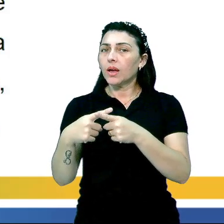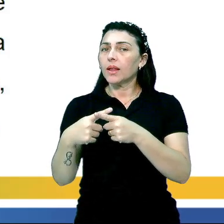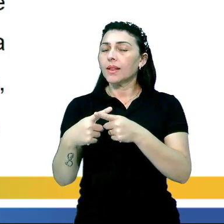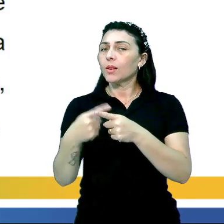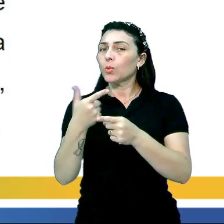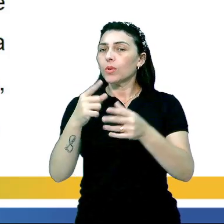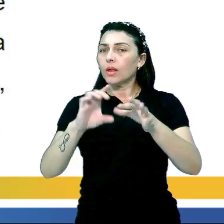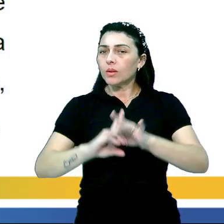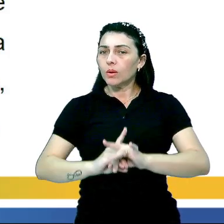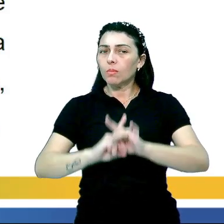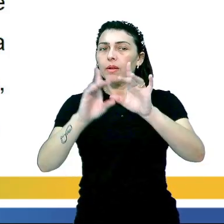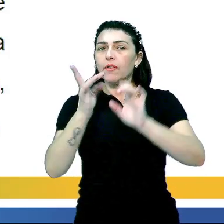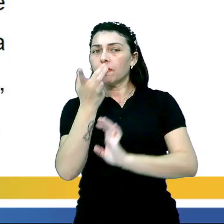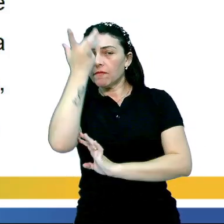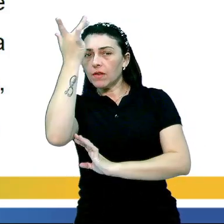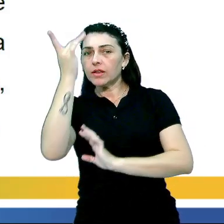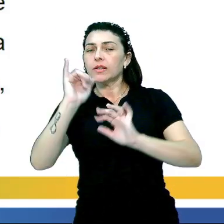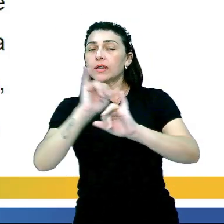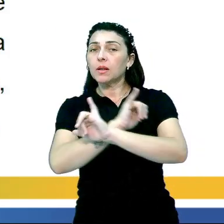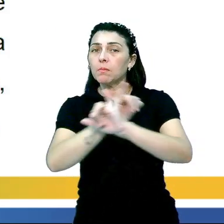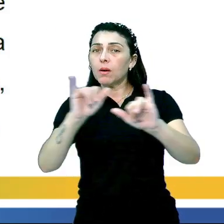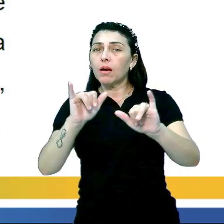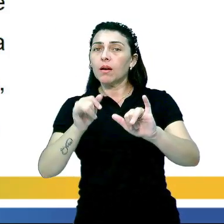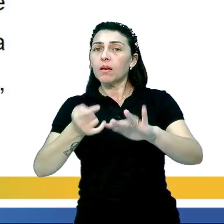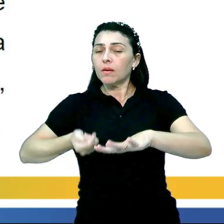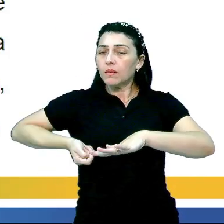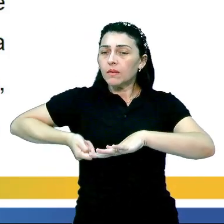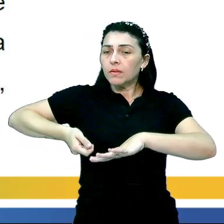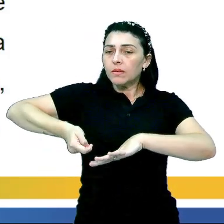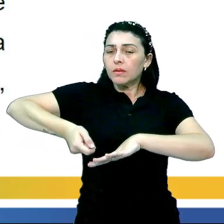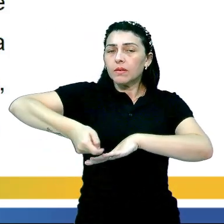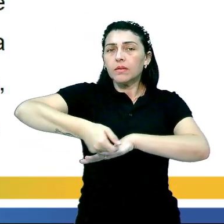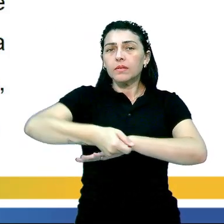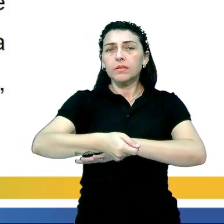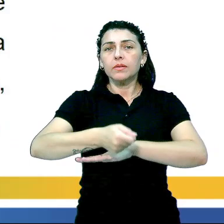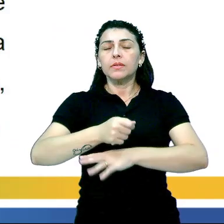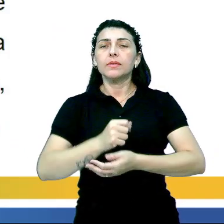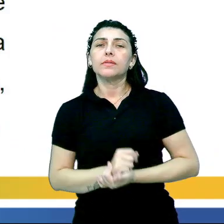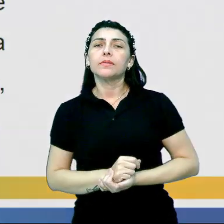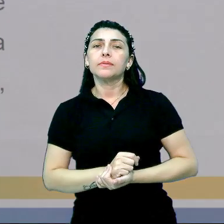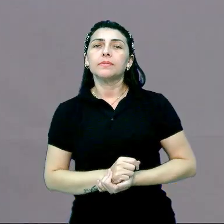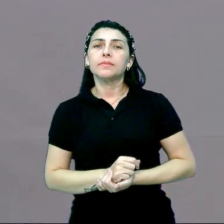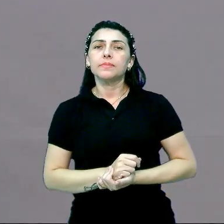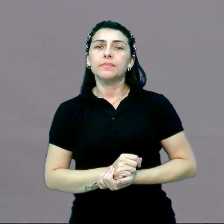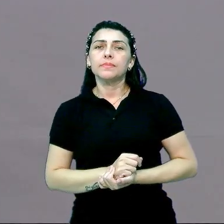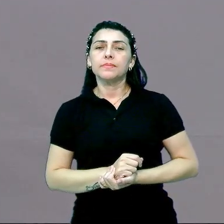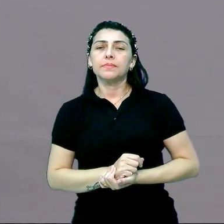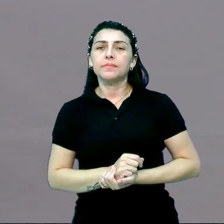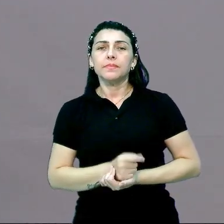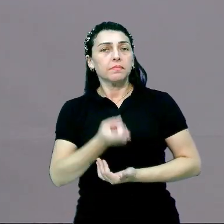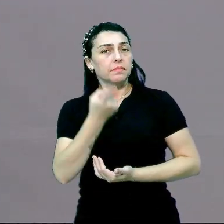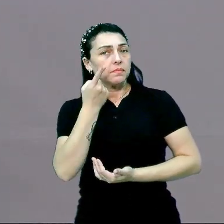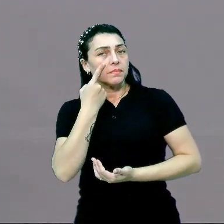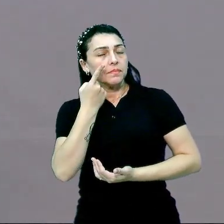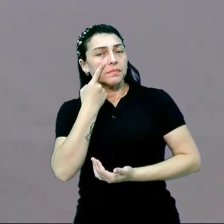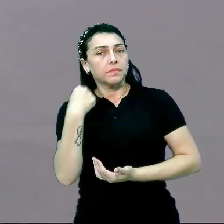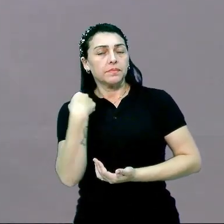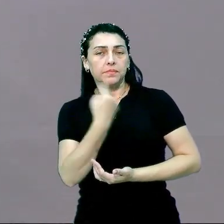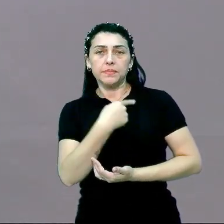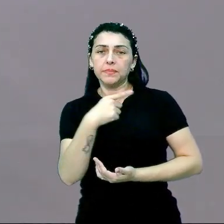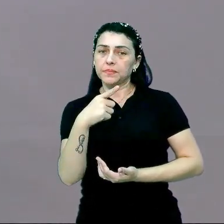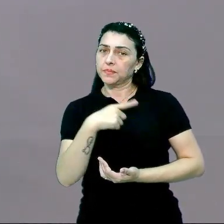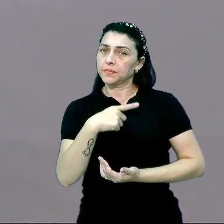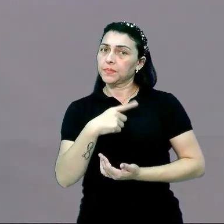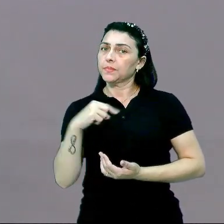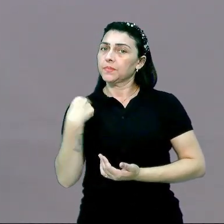é antidemocrática e facilita a propagação de fake news. Observe aí que nós temos o